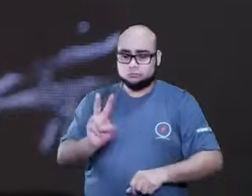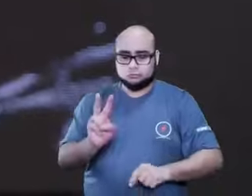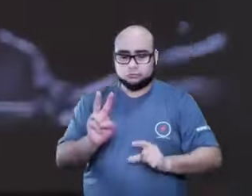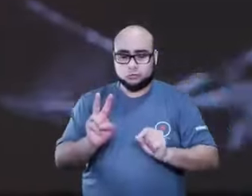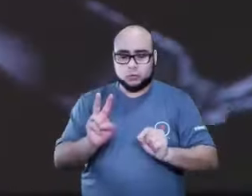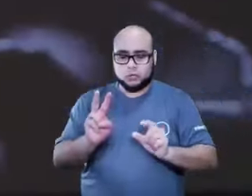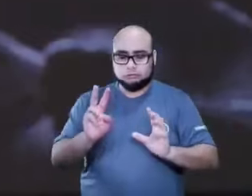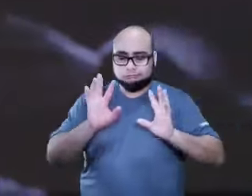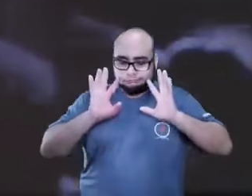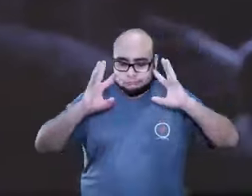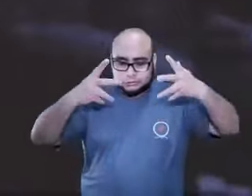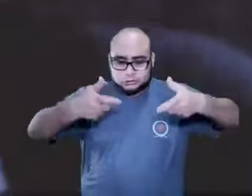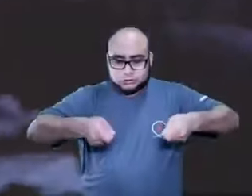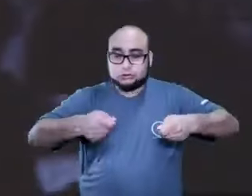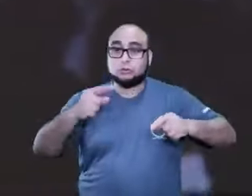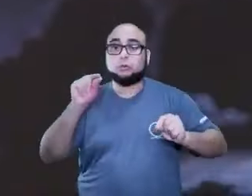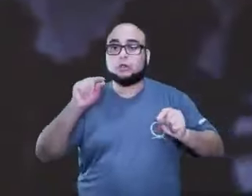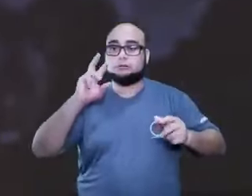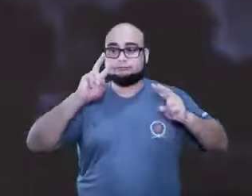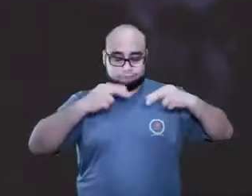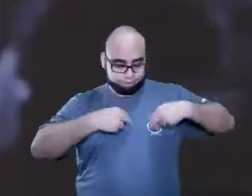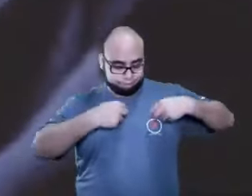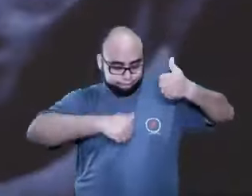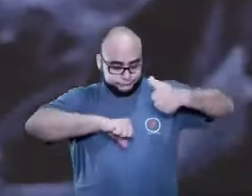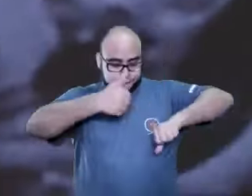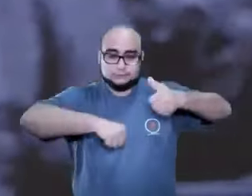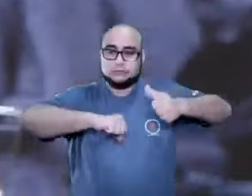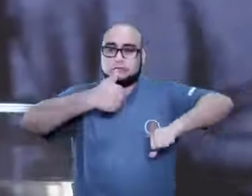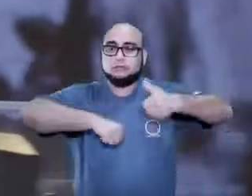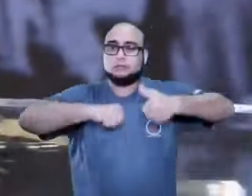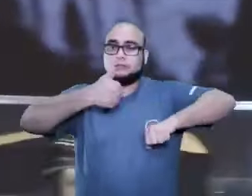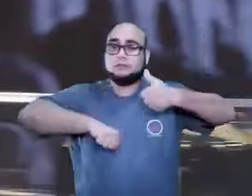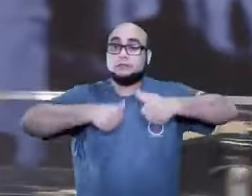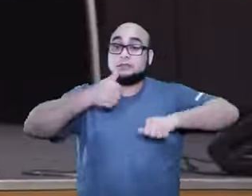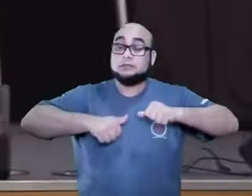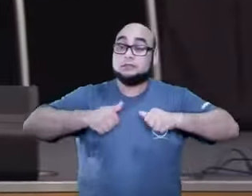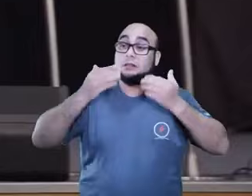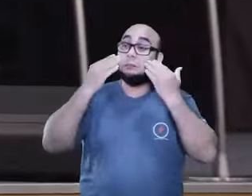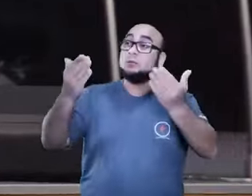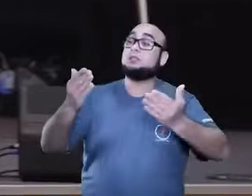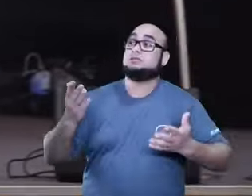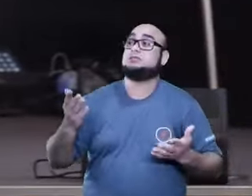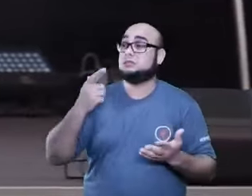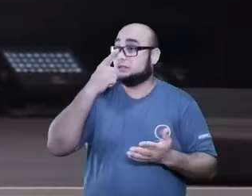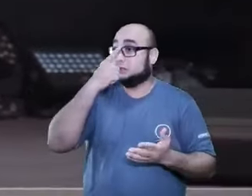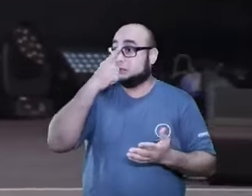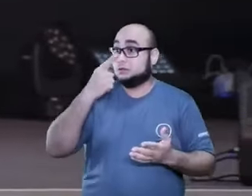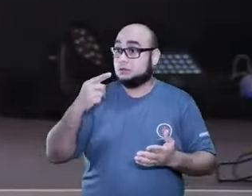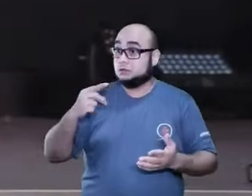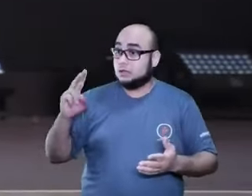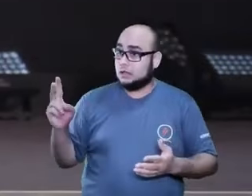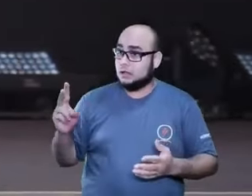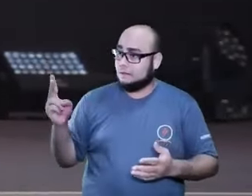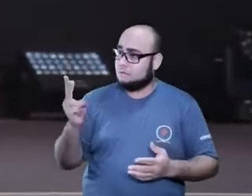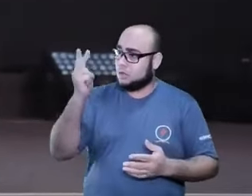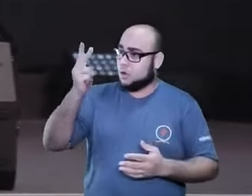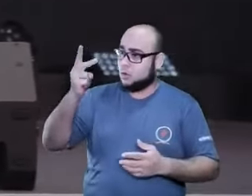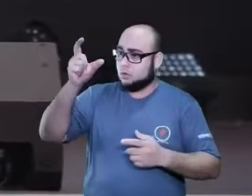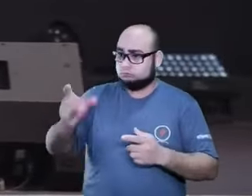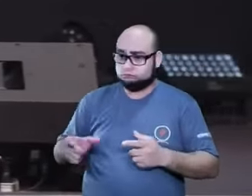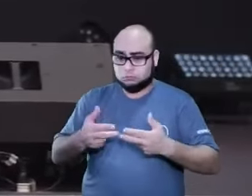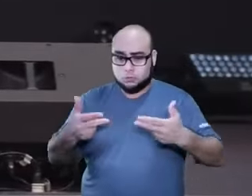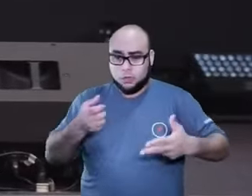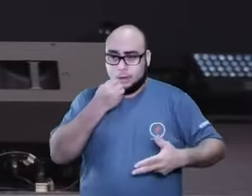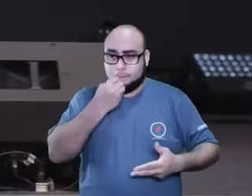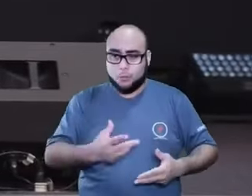quando nós nos apresentamos e dizemos os valores ou coisas boas que há